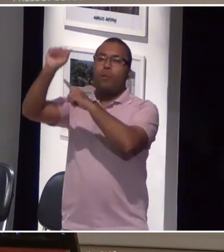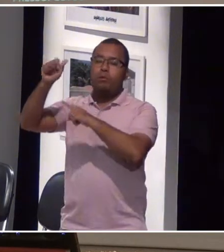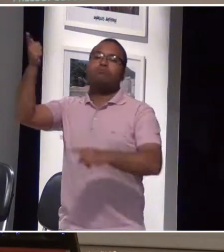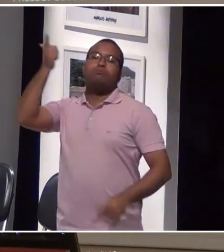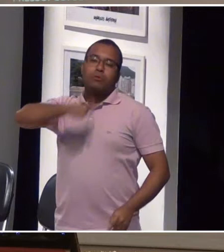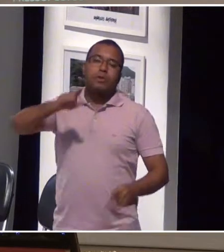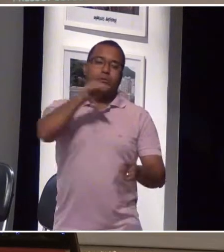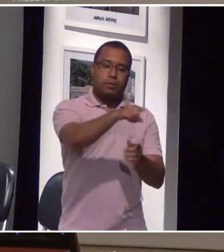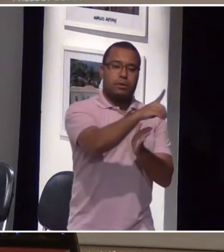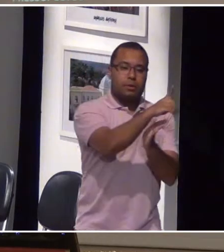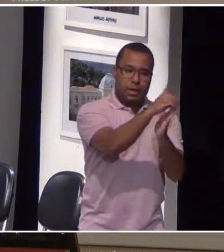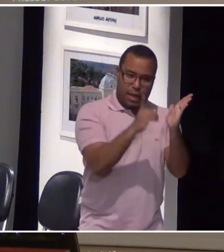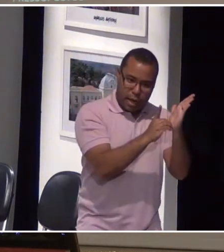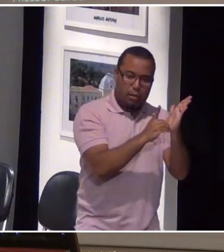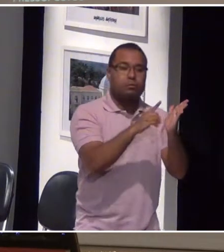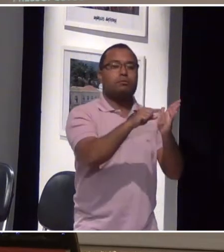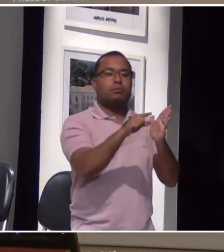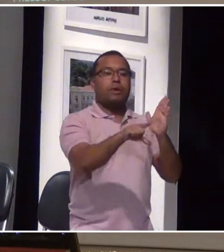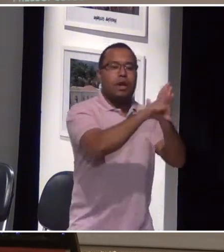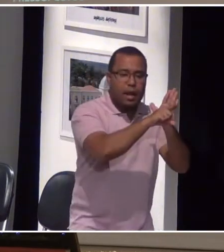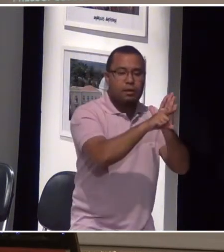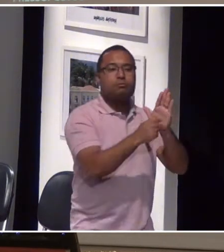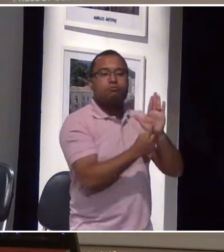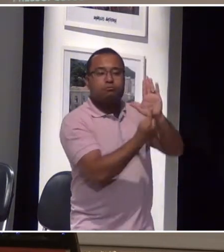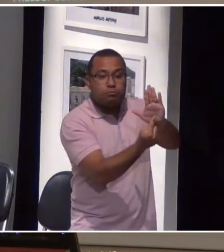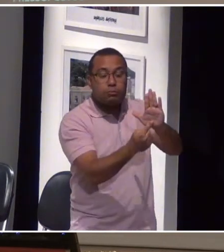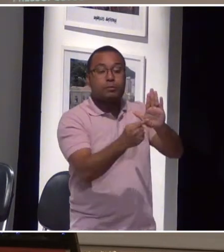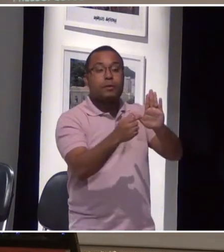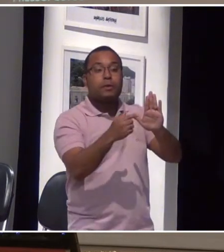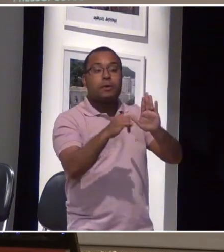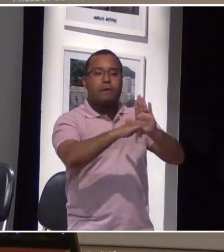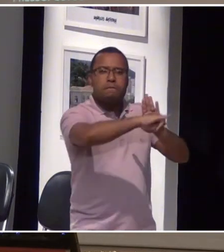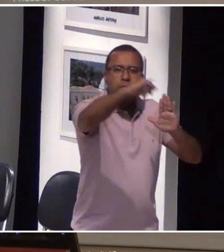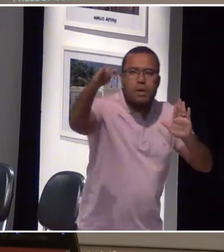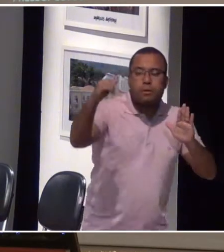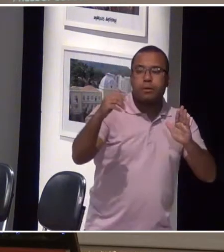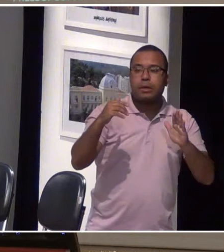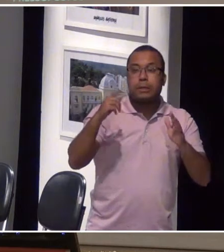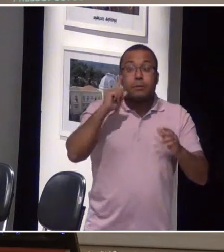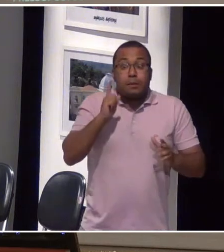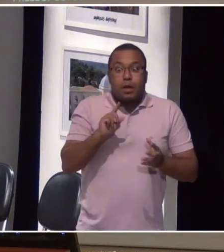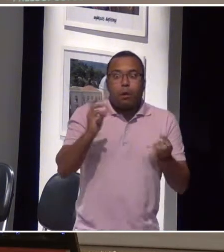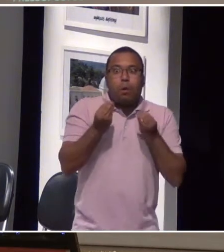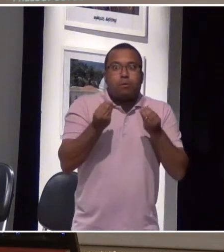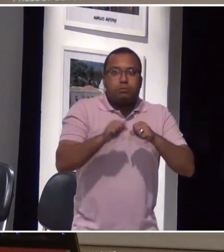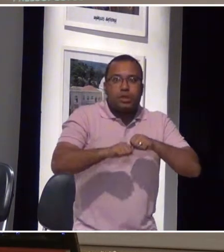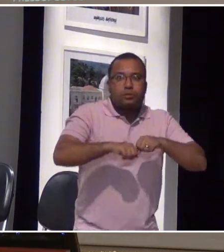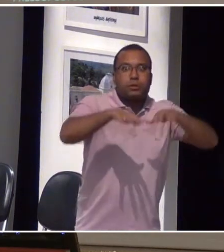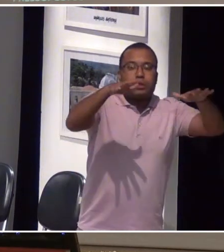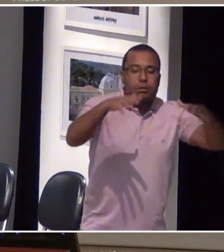foi alcançada com a lei e com o decreto. No entanto, ela trouxe efeitos não previstos.